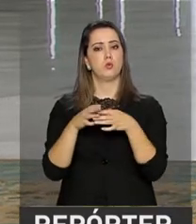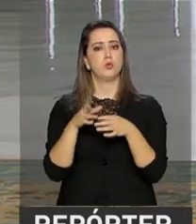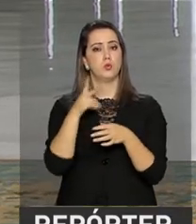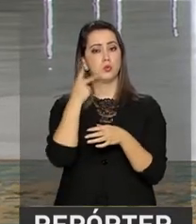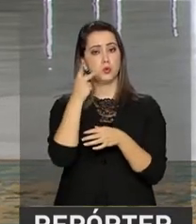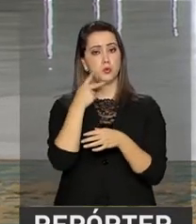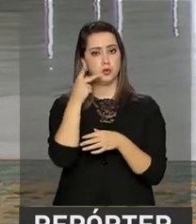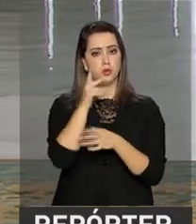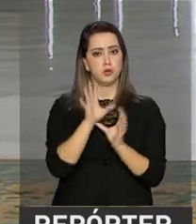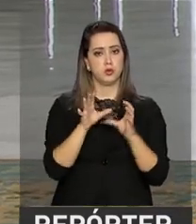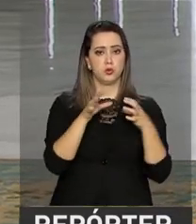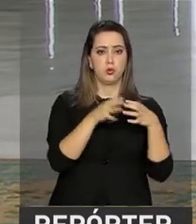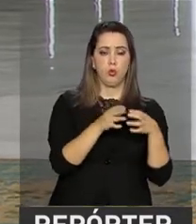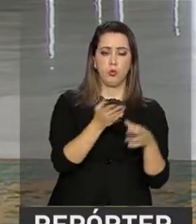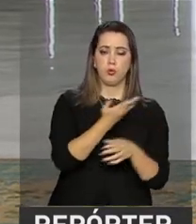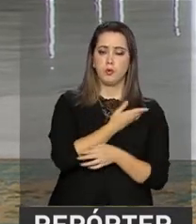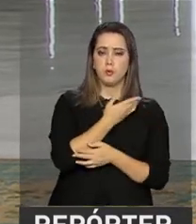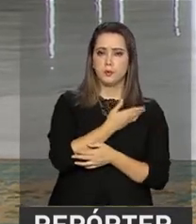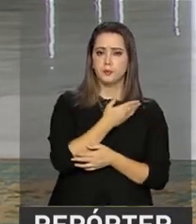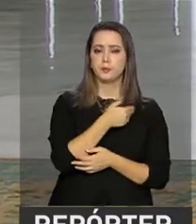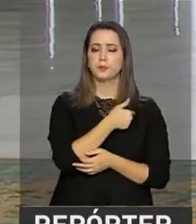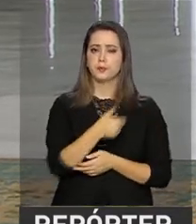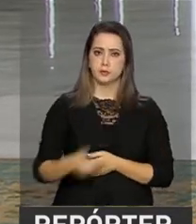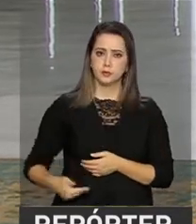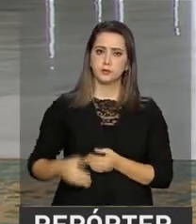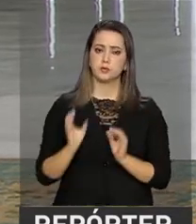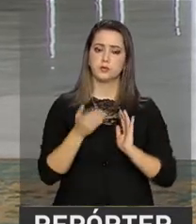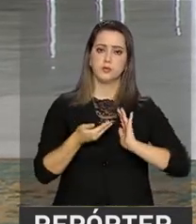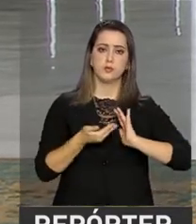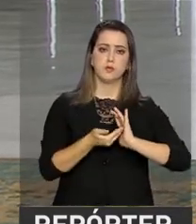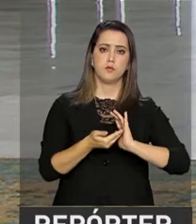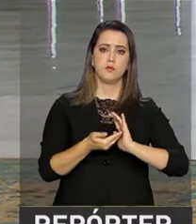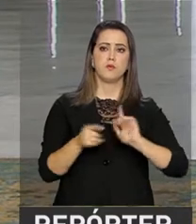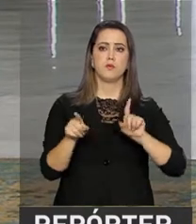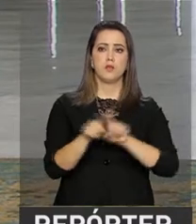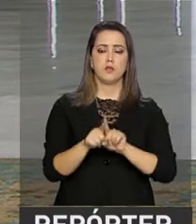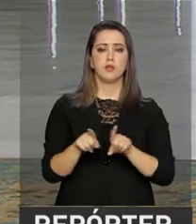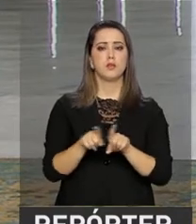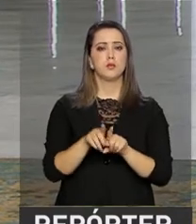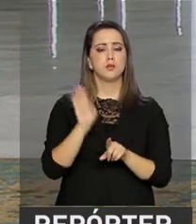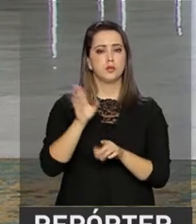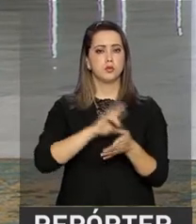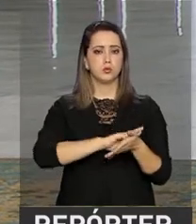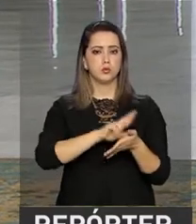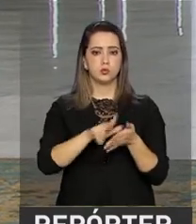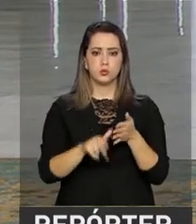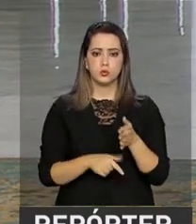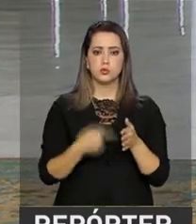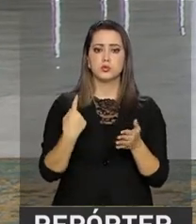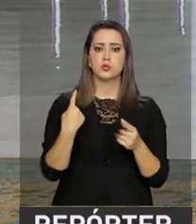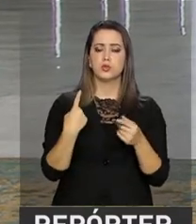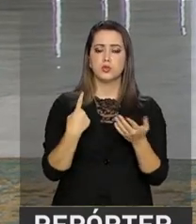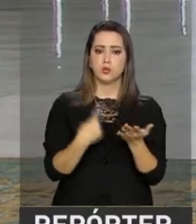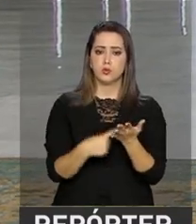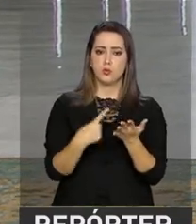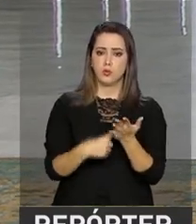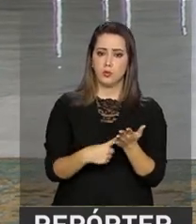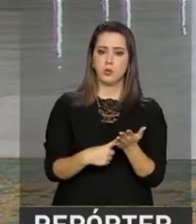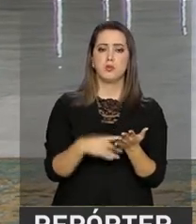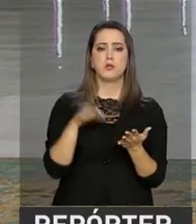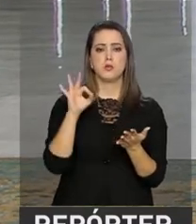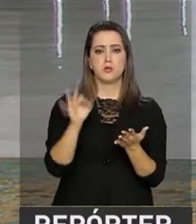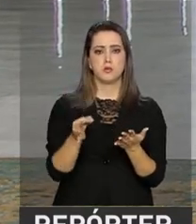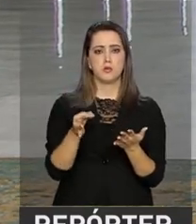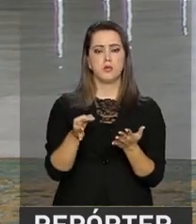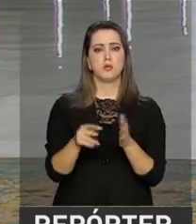com partidos da base aliada do governo na câmara dos deputados e que inclusive vários deles já fecharam questão a favor